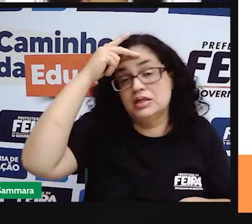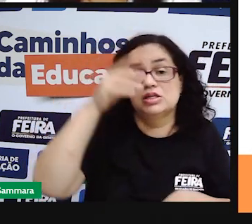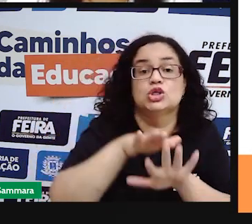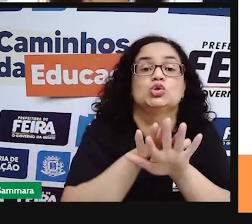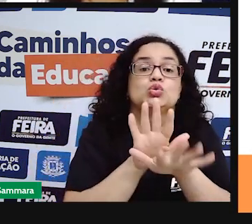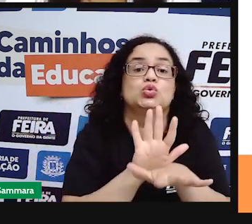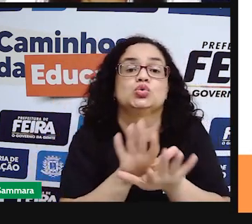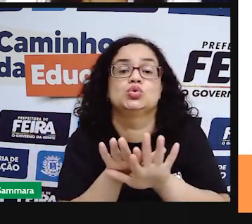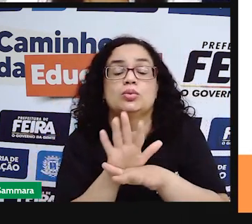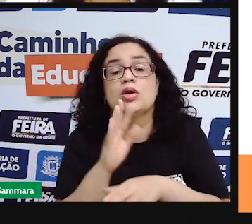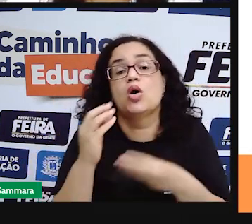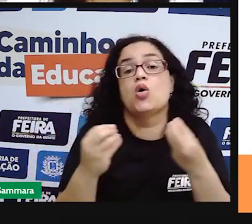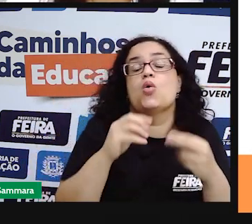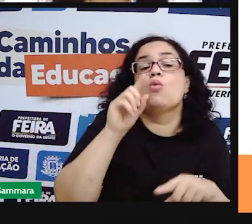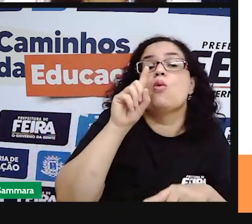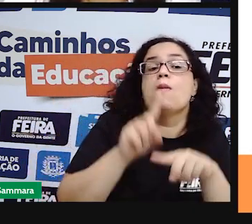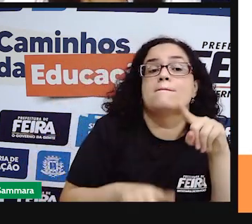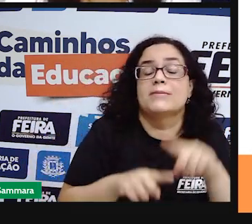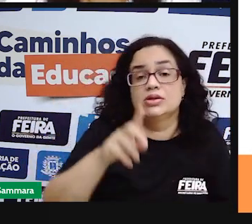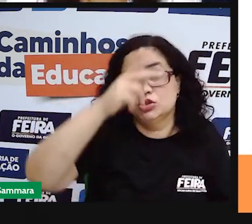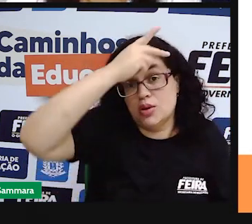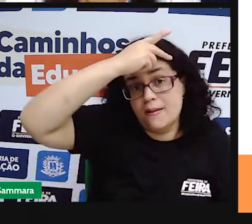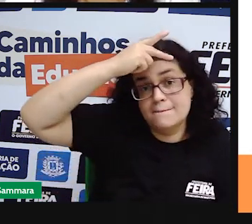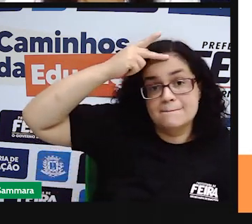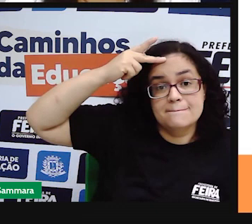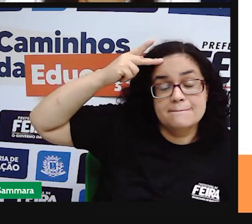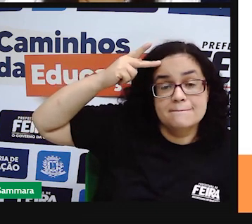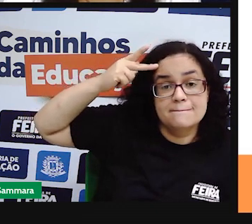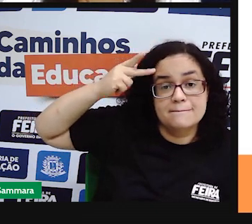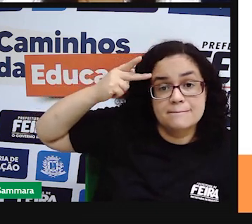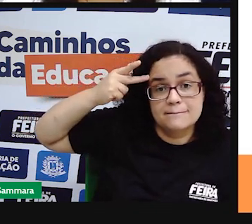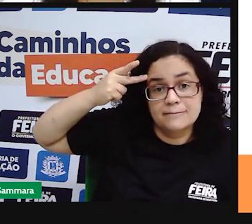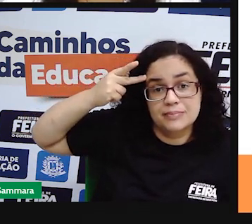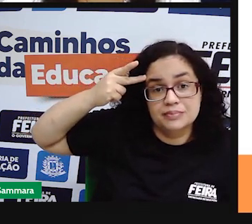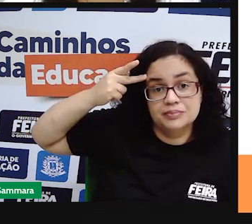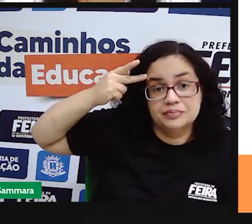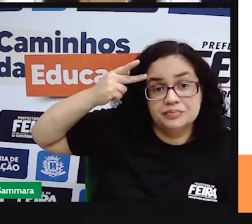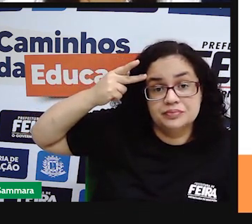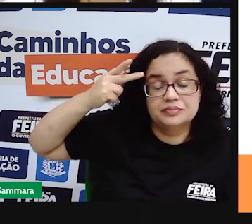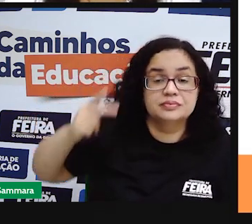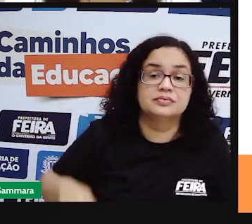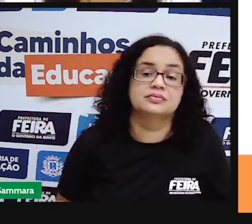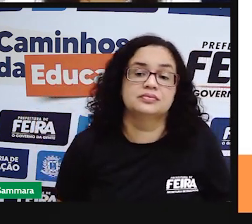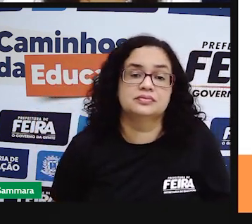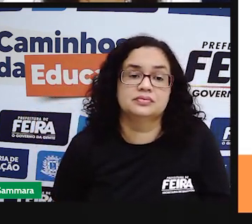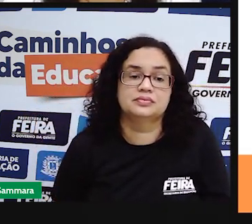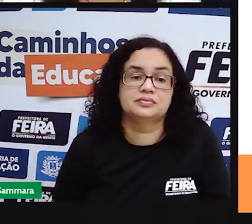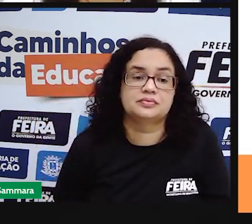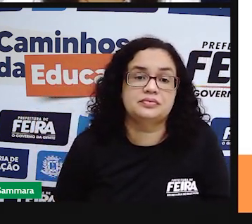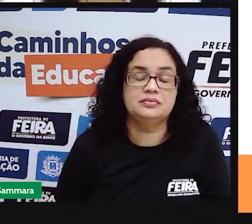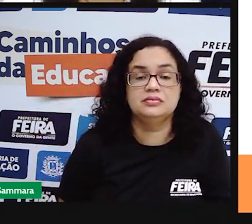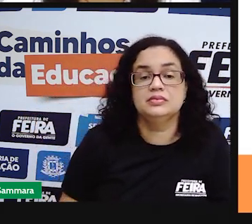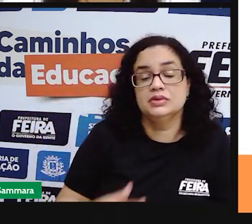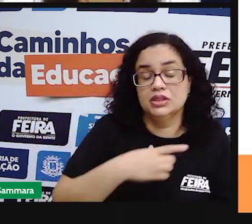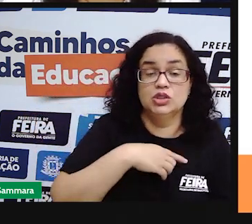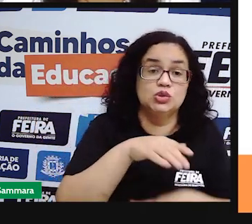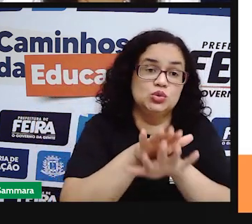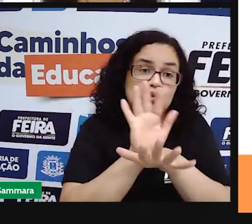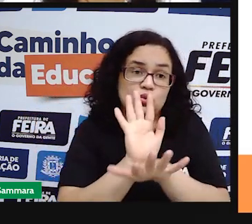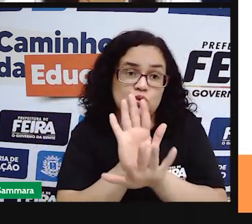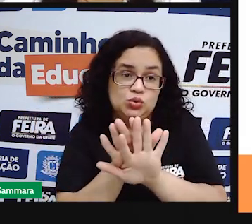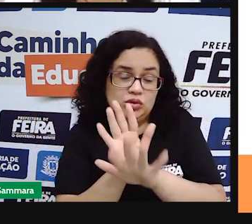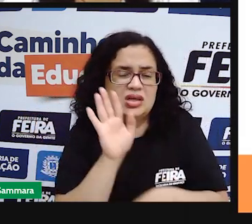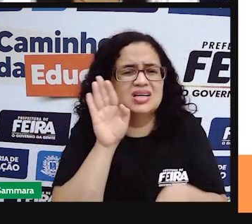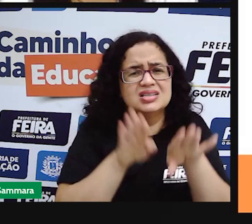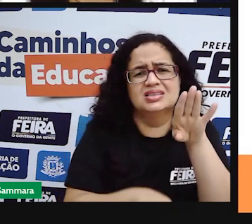ao qual objeto ou pessoa, né, ou ao que ela está sendo ali refletida. As sombras, elas às